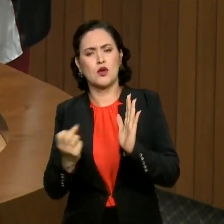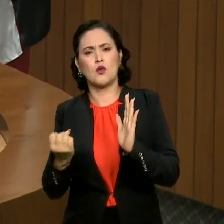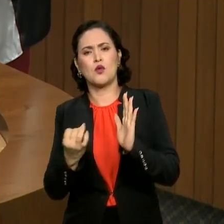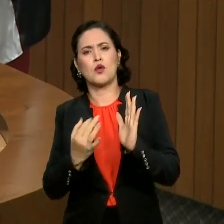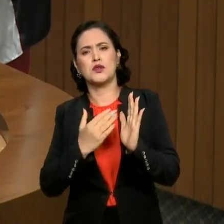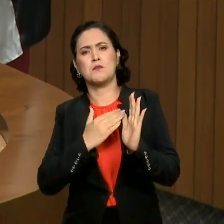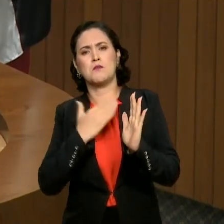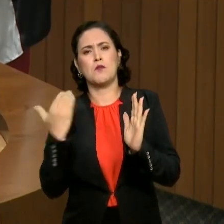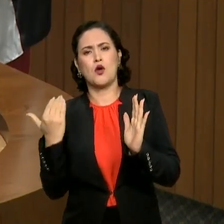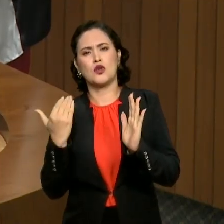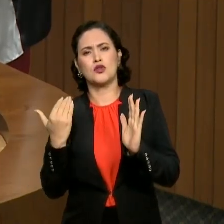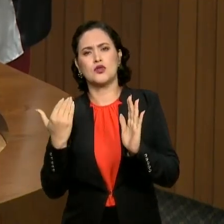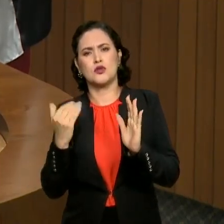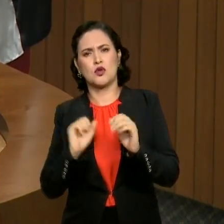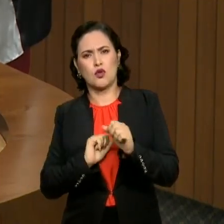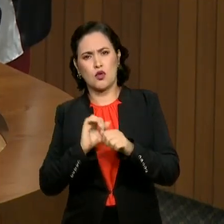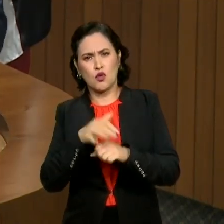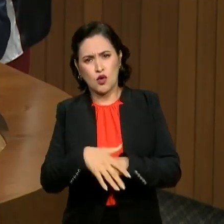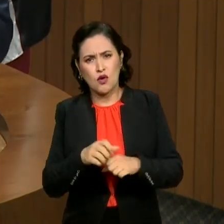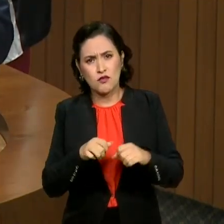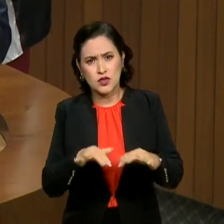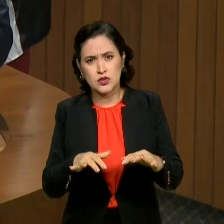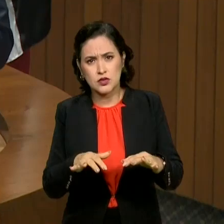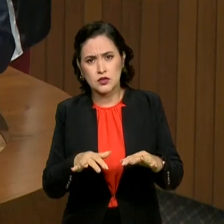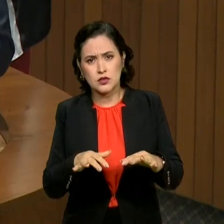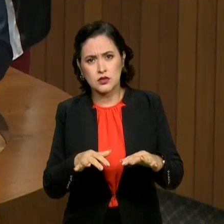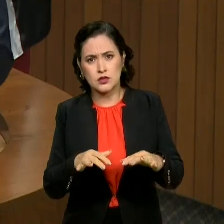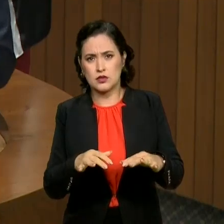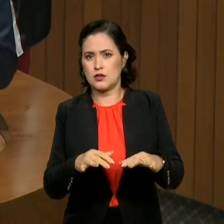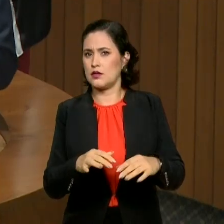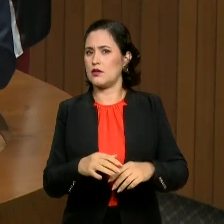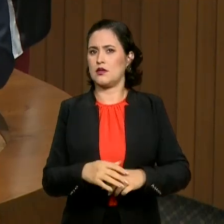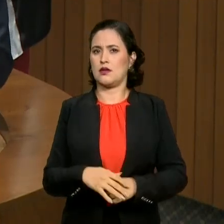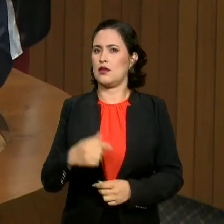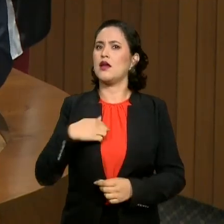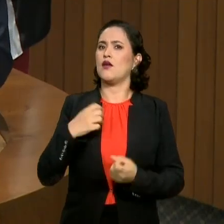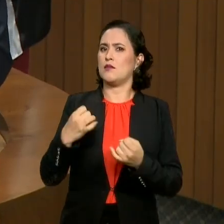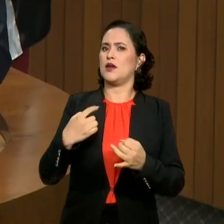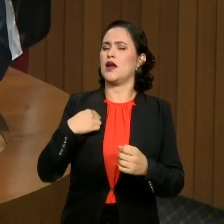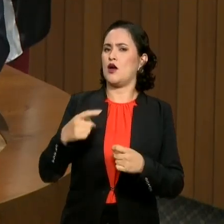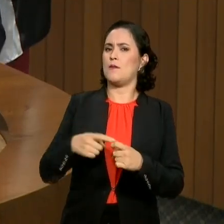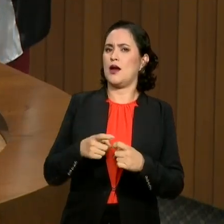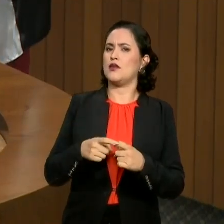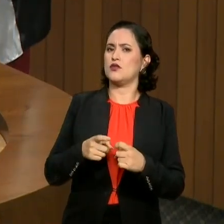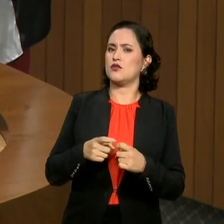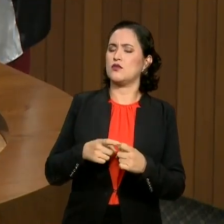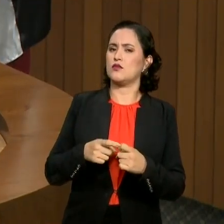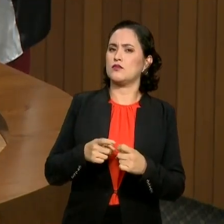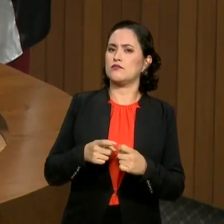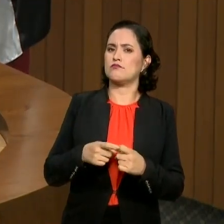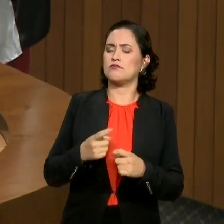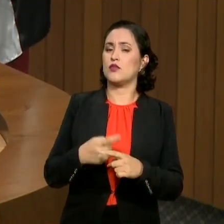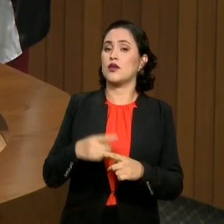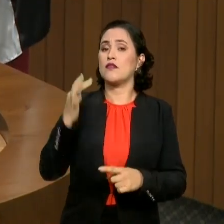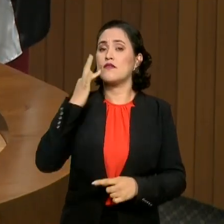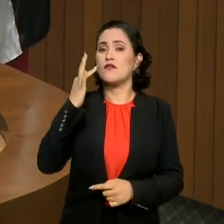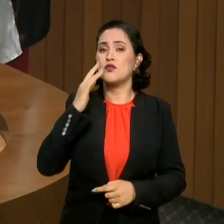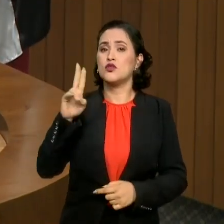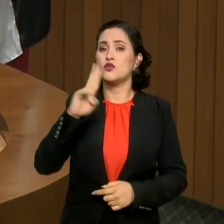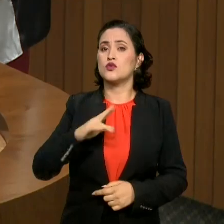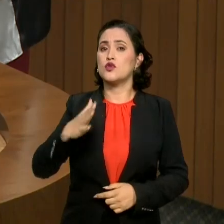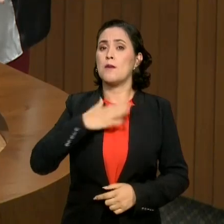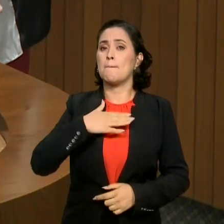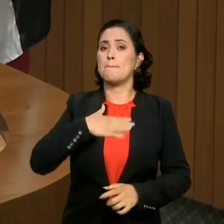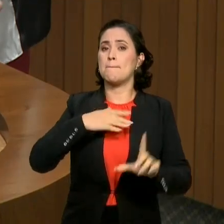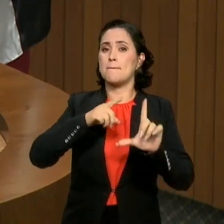médico. Até porque o governador Flávio Dino utilizou o meu gráfico para apresentar nas explicações dele, de tão relevante que